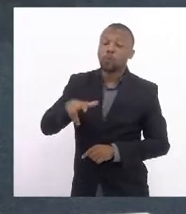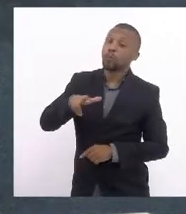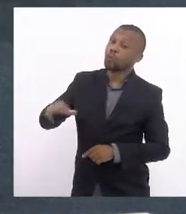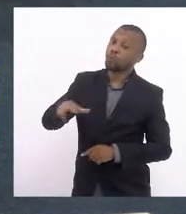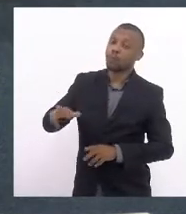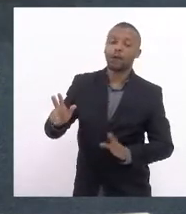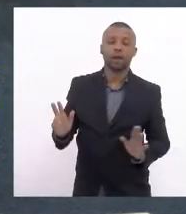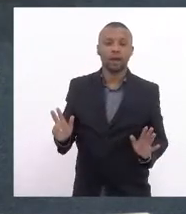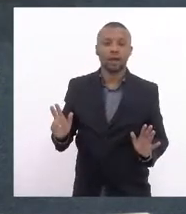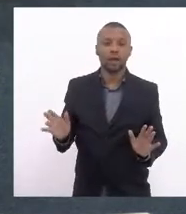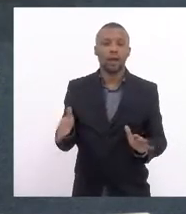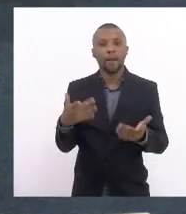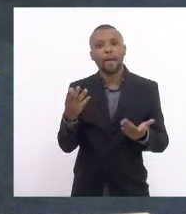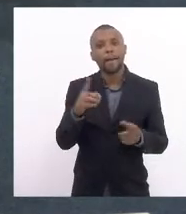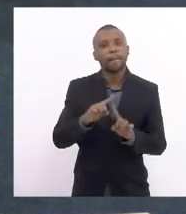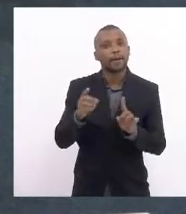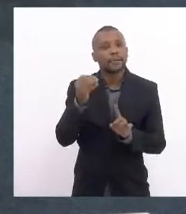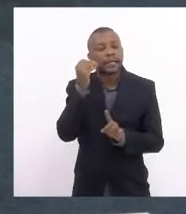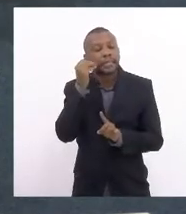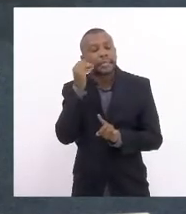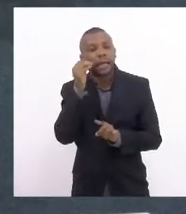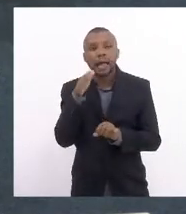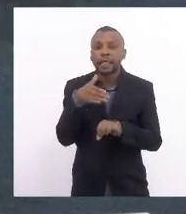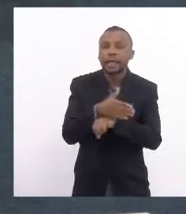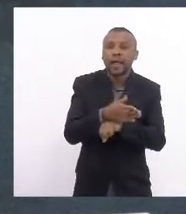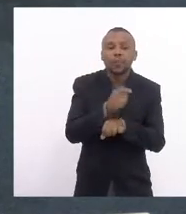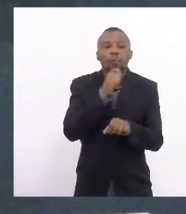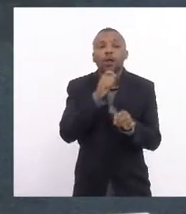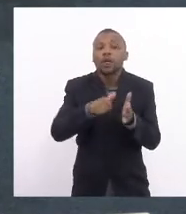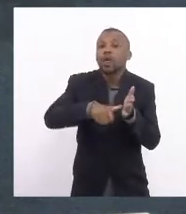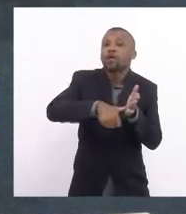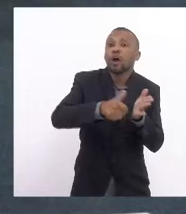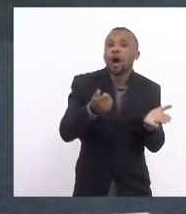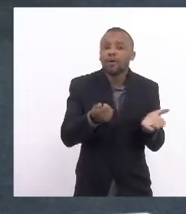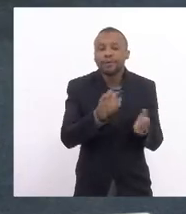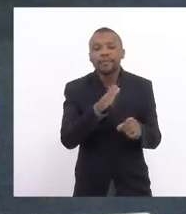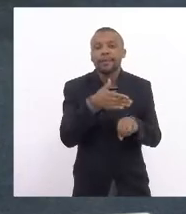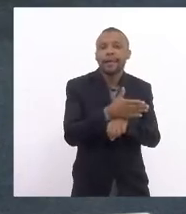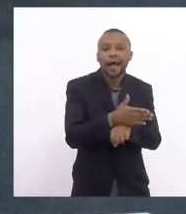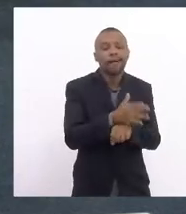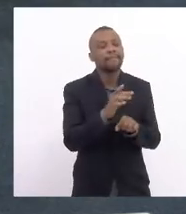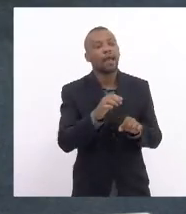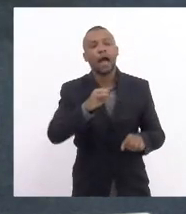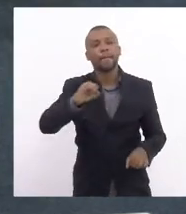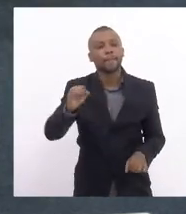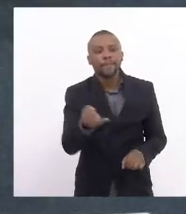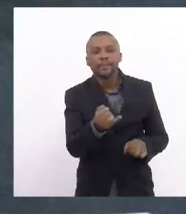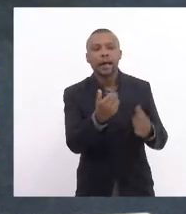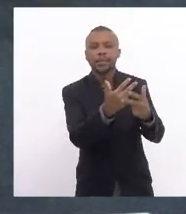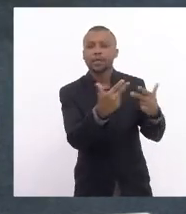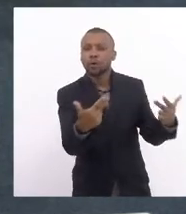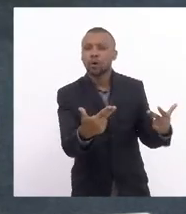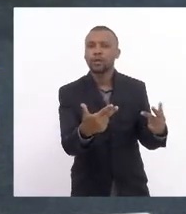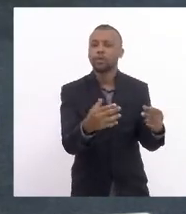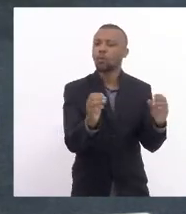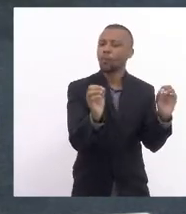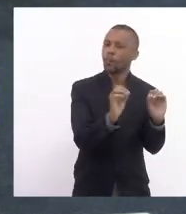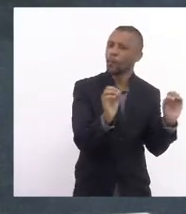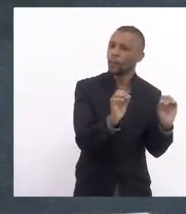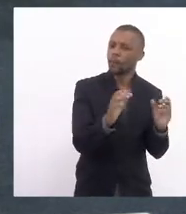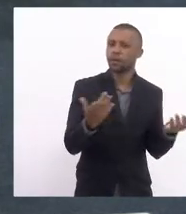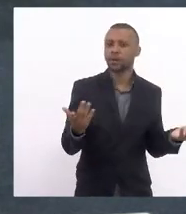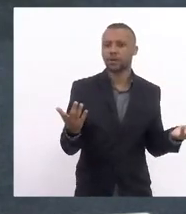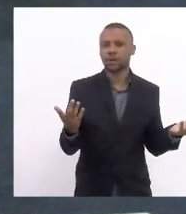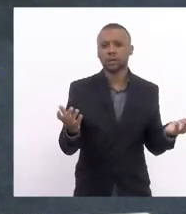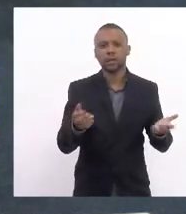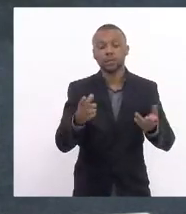você tentar entrar lá sem ser sócio. Se você vai entrar, se você vai utilizar, se vai usufruir. Então, outro ponto